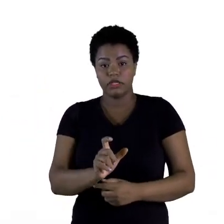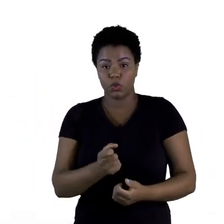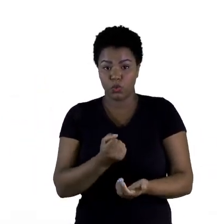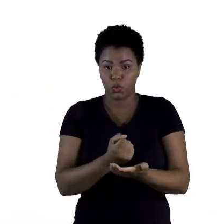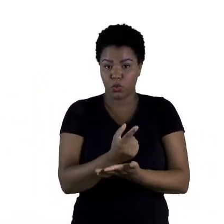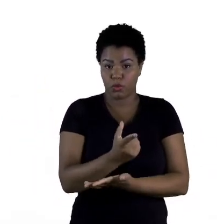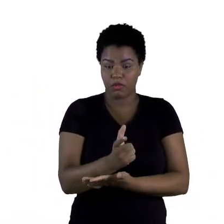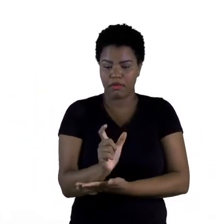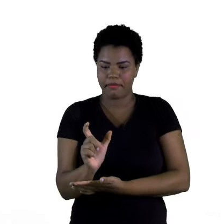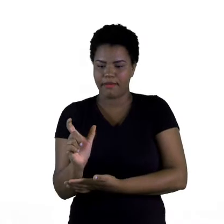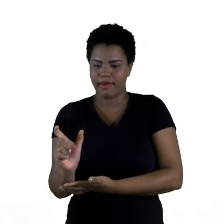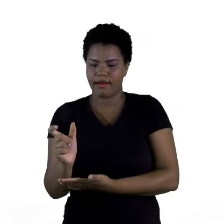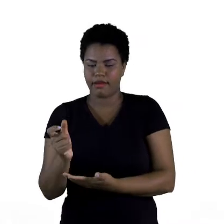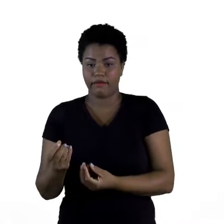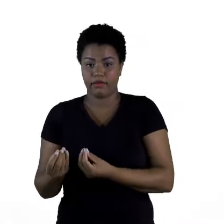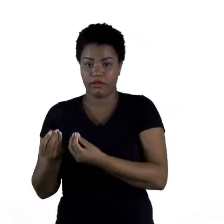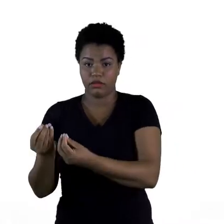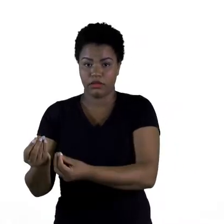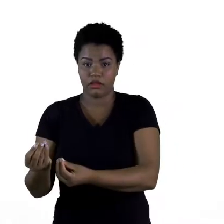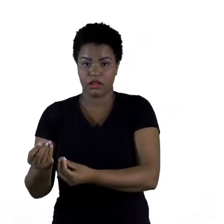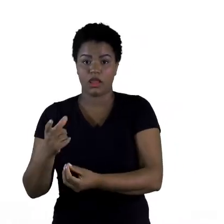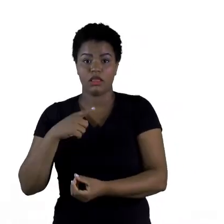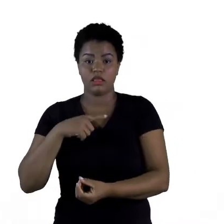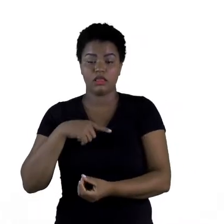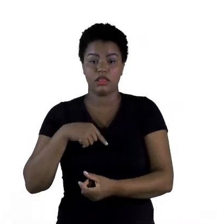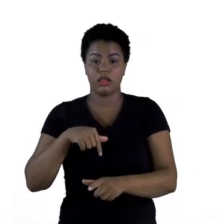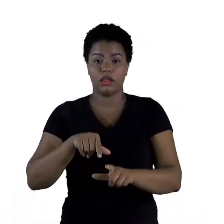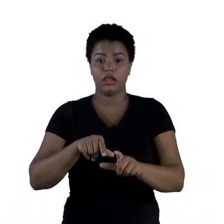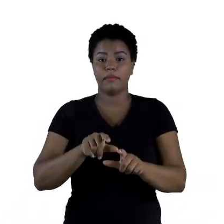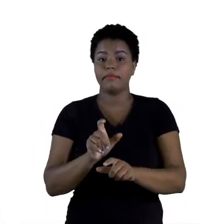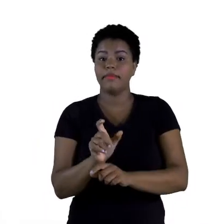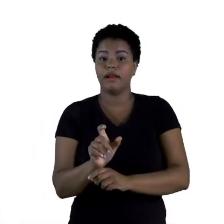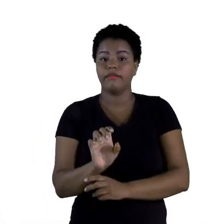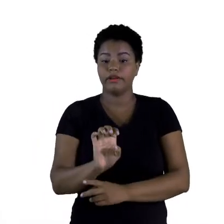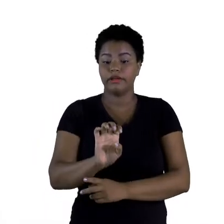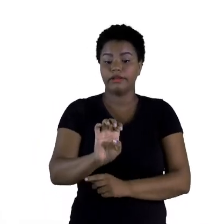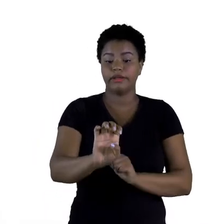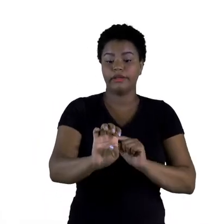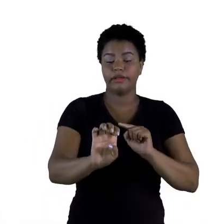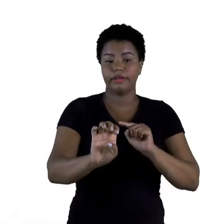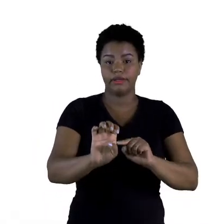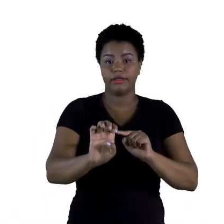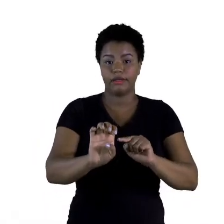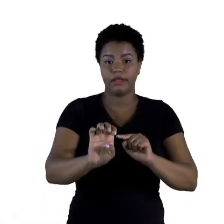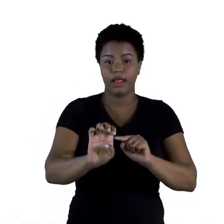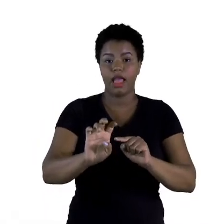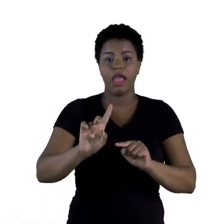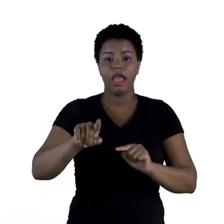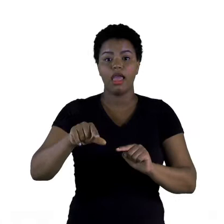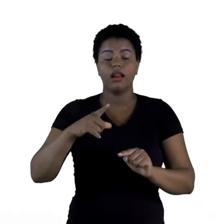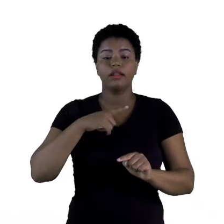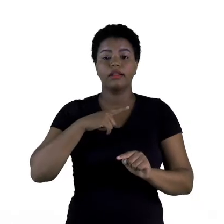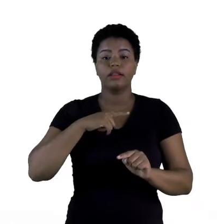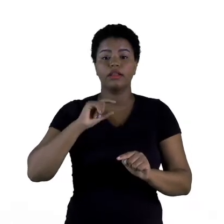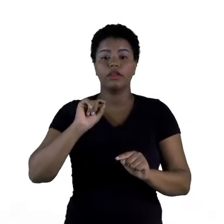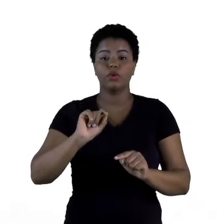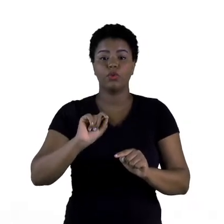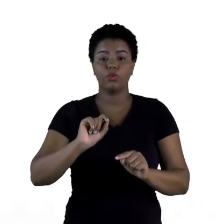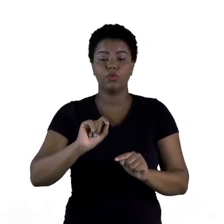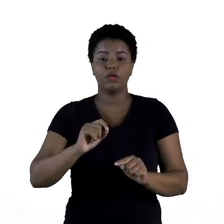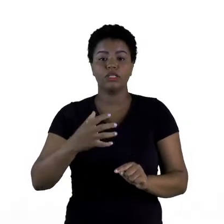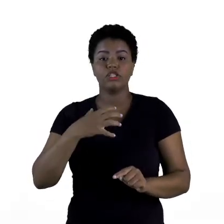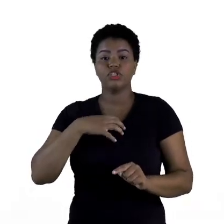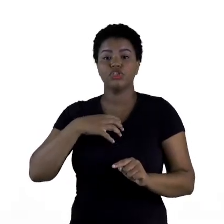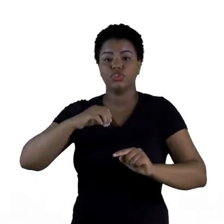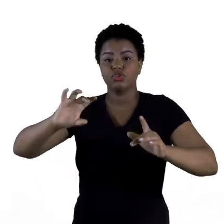temos a palavrinha e, a vogal e, que tem o sentido de juntar uma oração à outra,